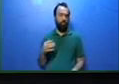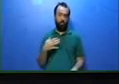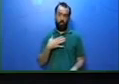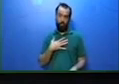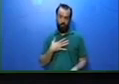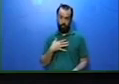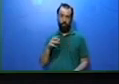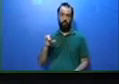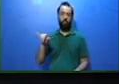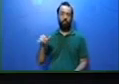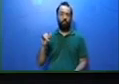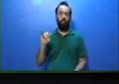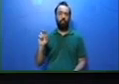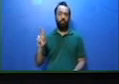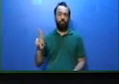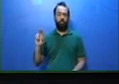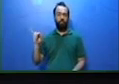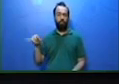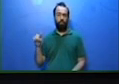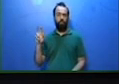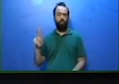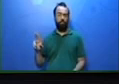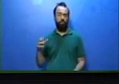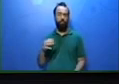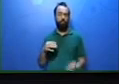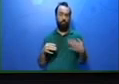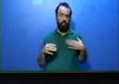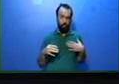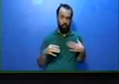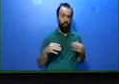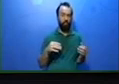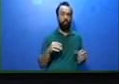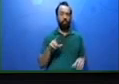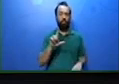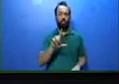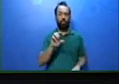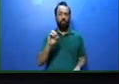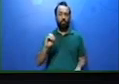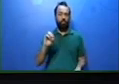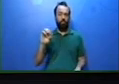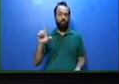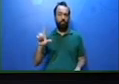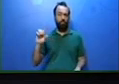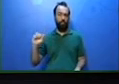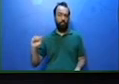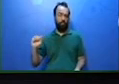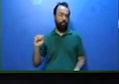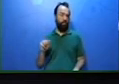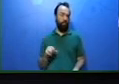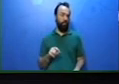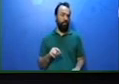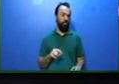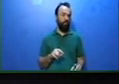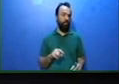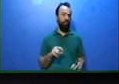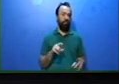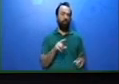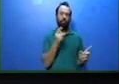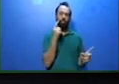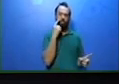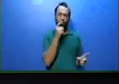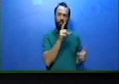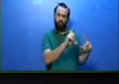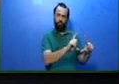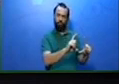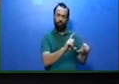Juju e eu sou a Lola. Tá vendo? Aí no próximo quadradinho tem as letrinhas N, o H, né, o